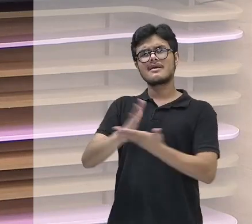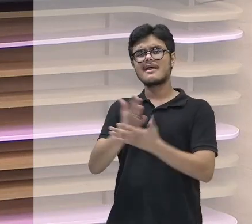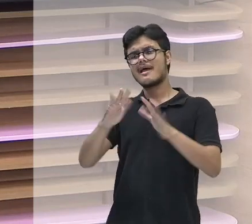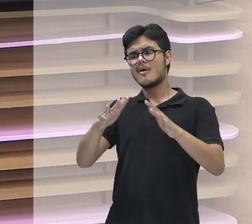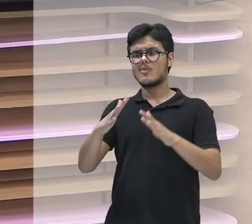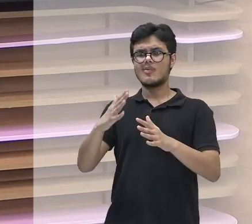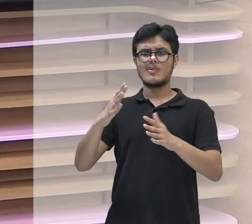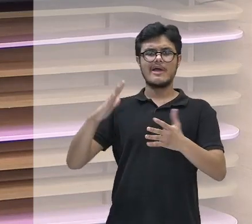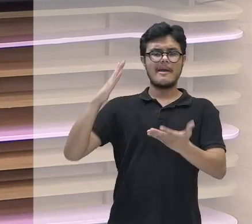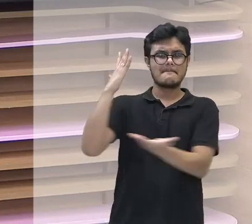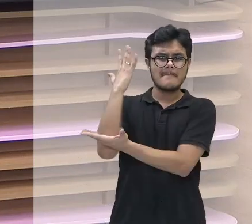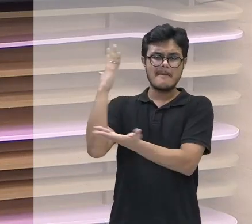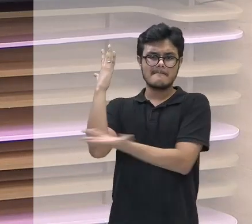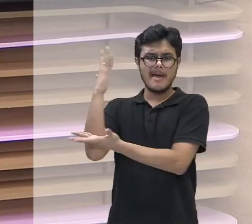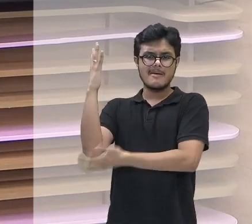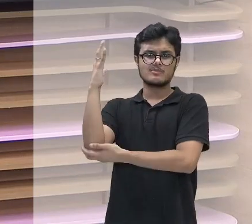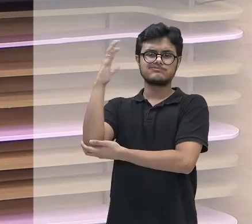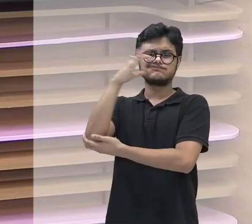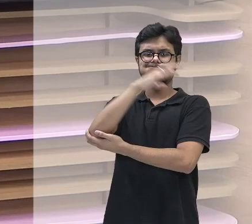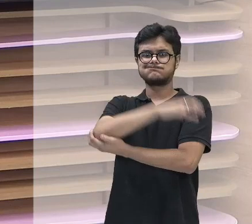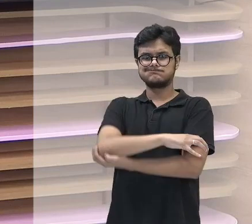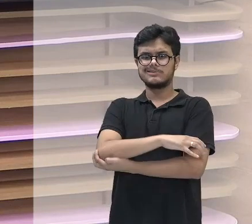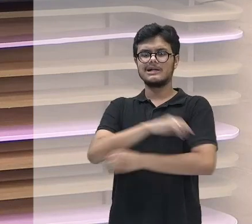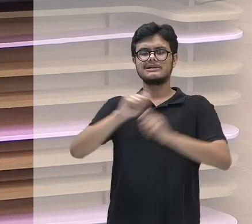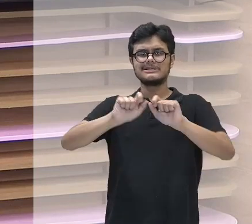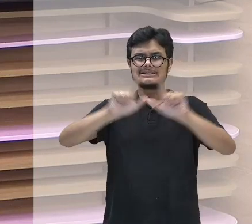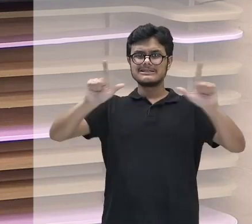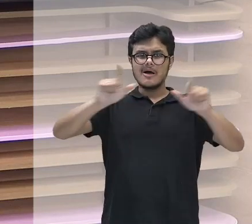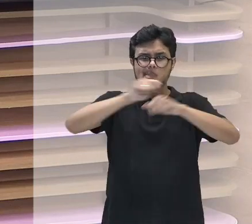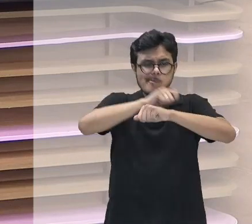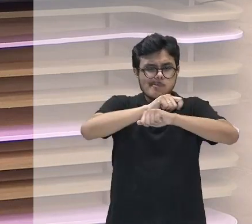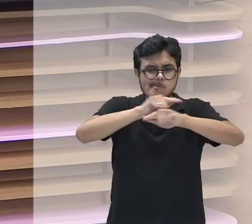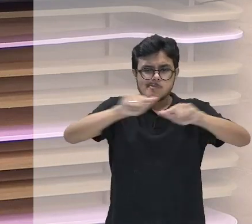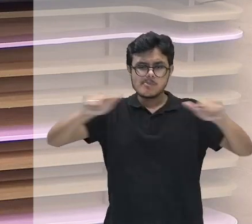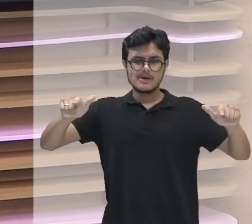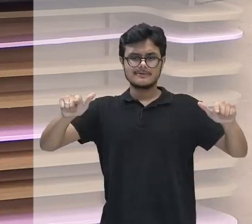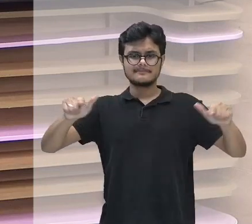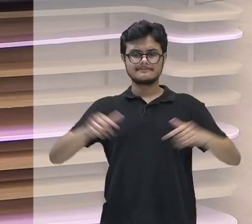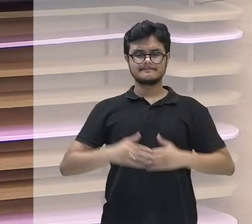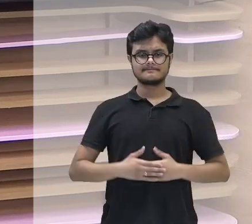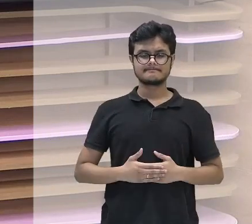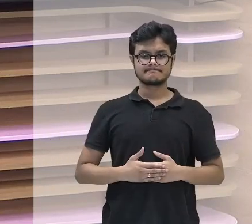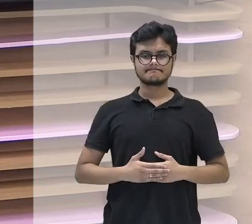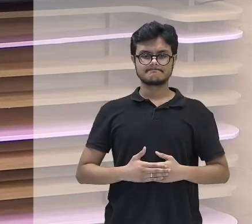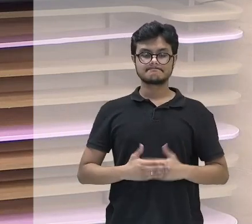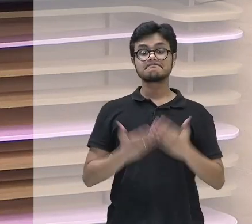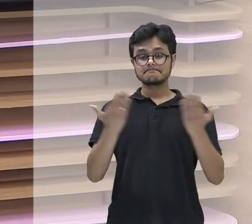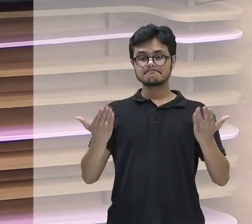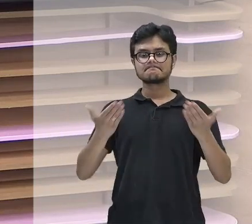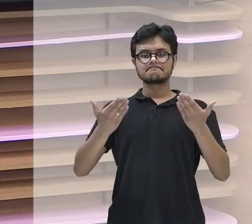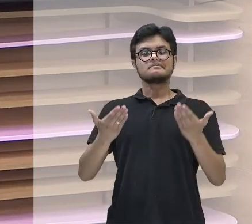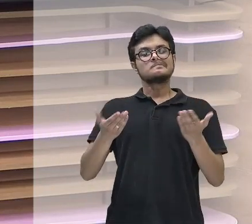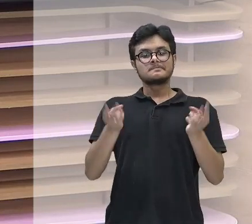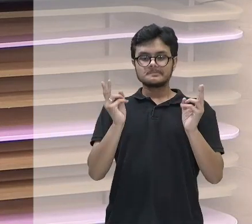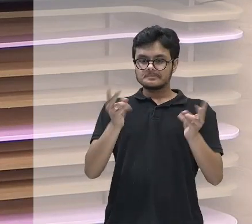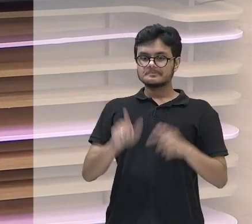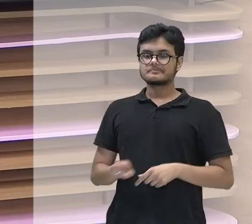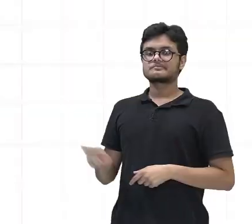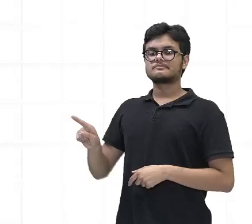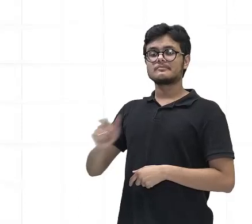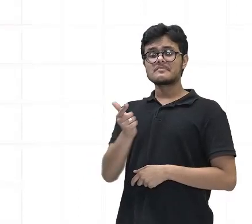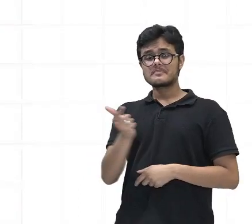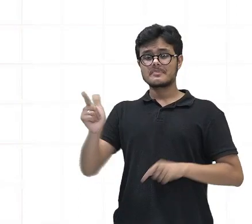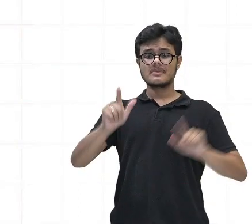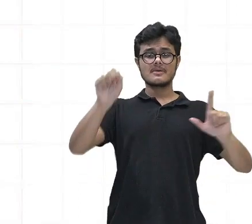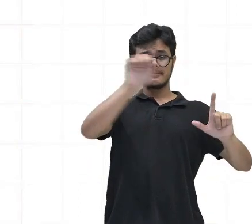aí eh desse bioma que é a Mata Atlântica aí a gente segue aí mostrando o próximo mapa